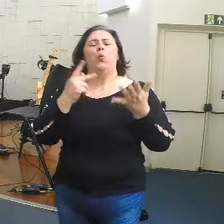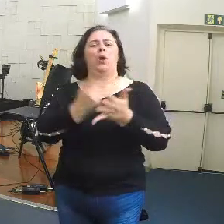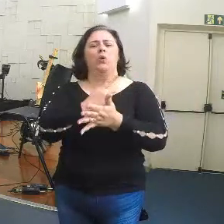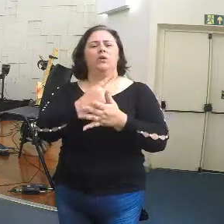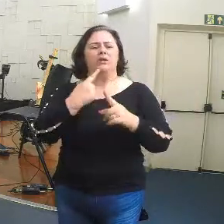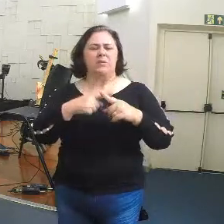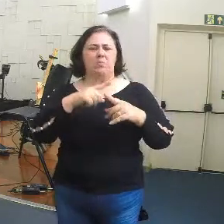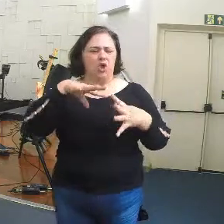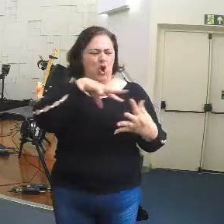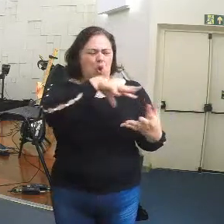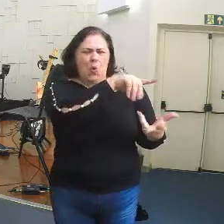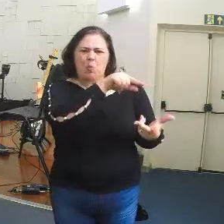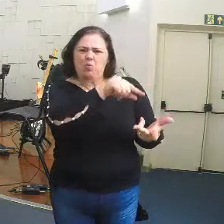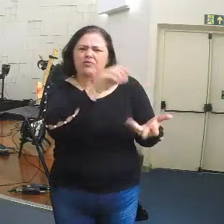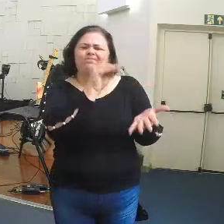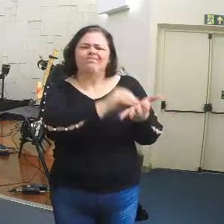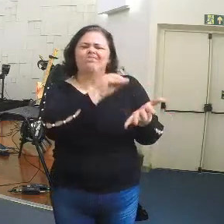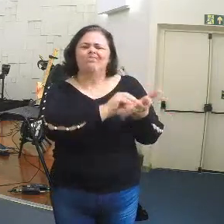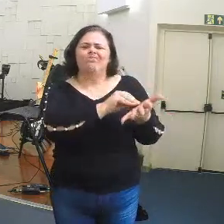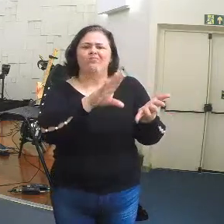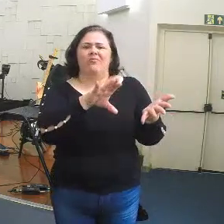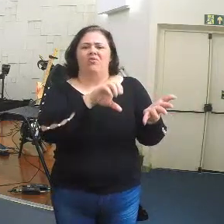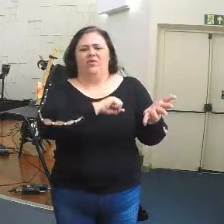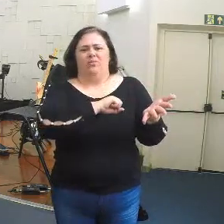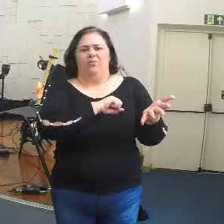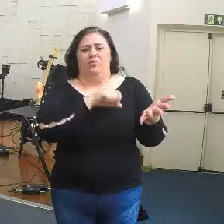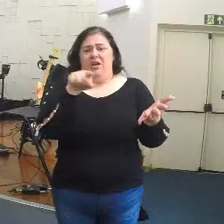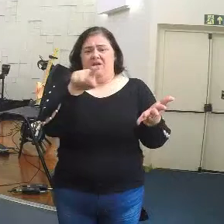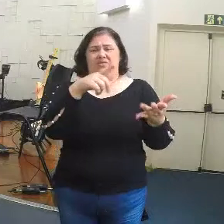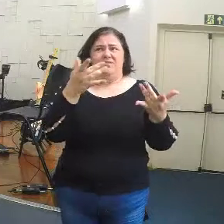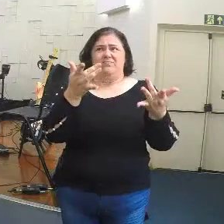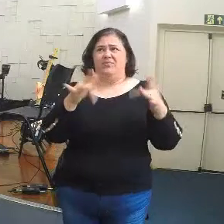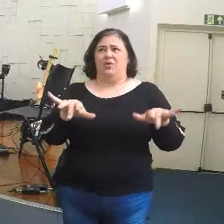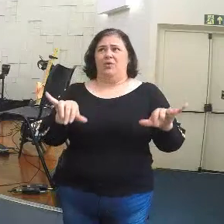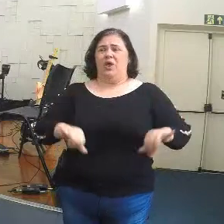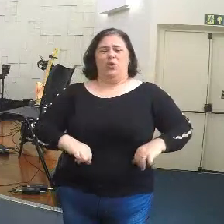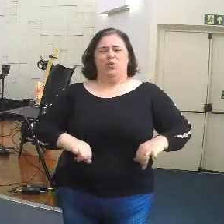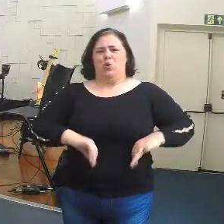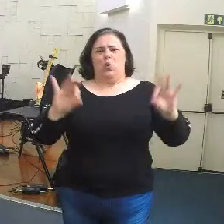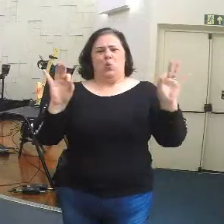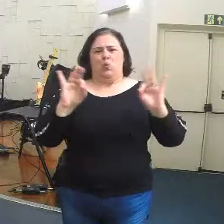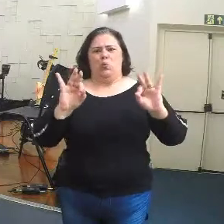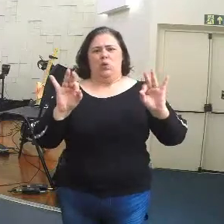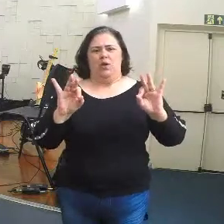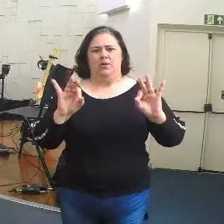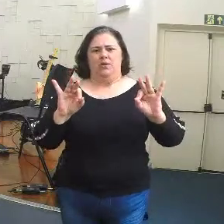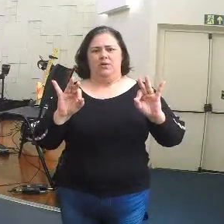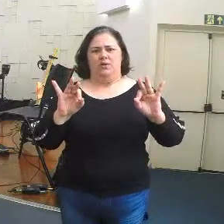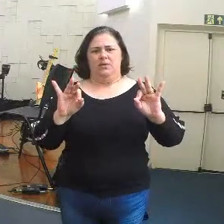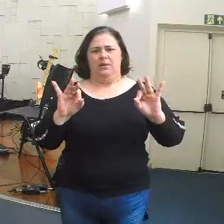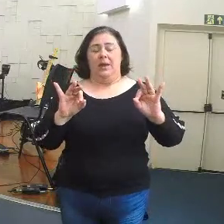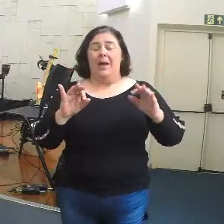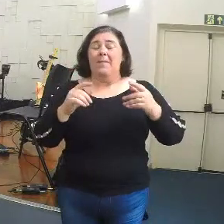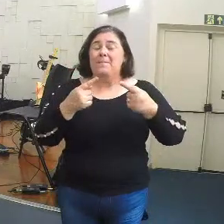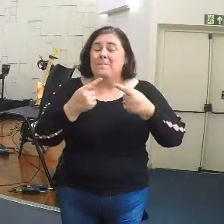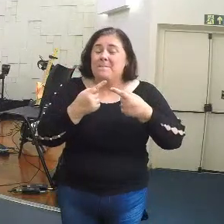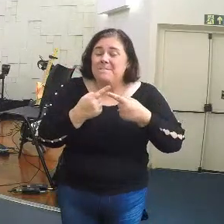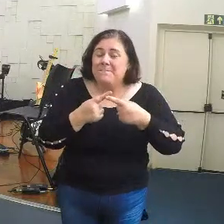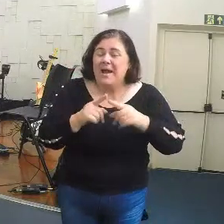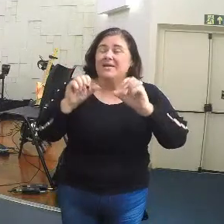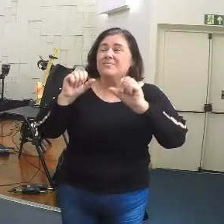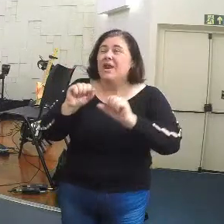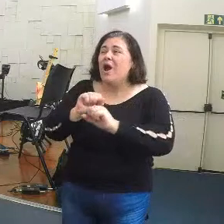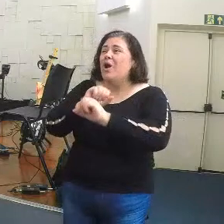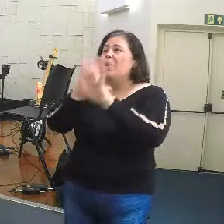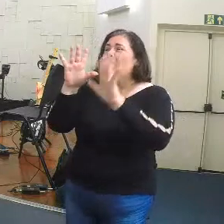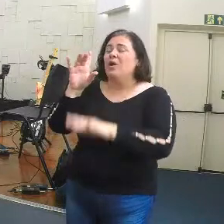desamor. Por isso. Então você não quer sofrer e você se retrai. Mas para a glória de Deus,